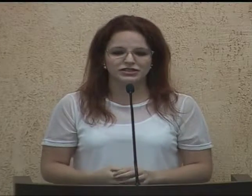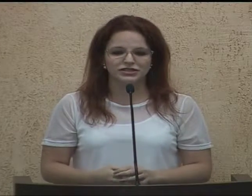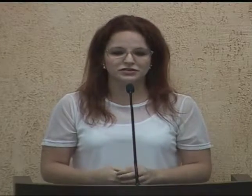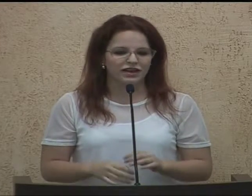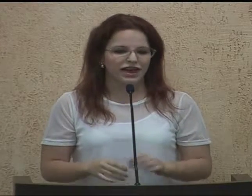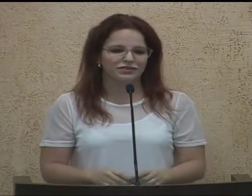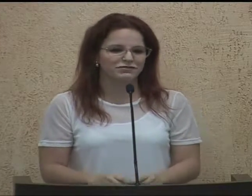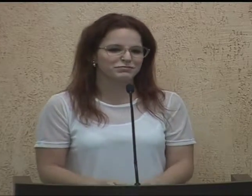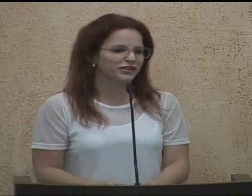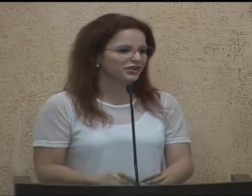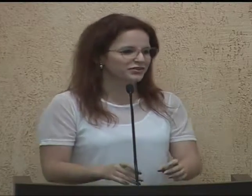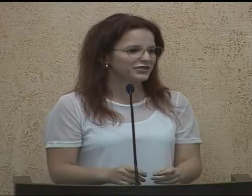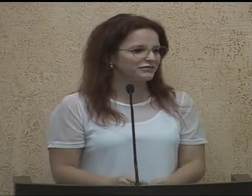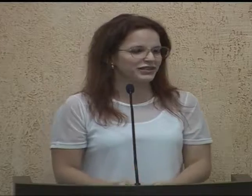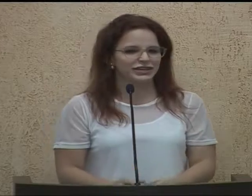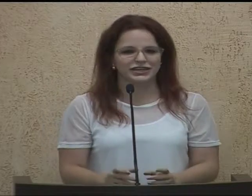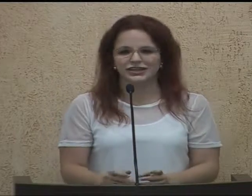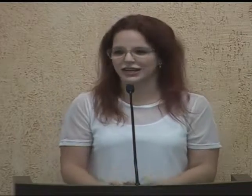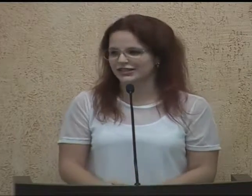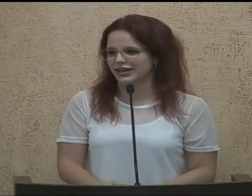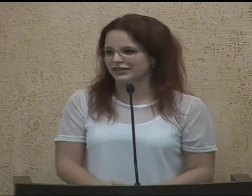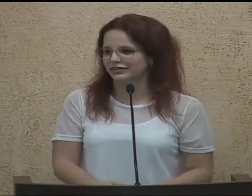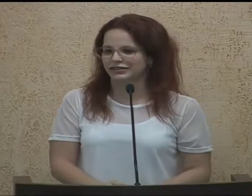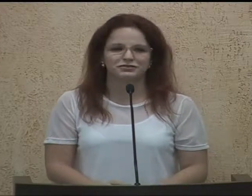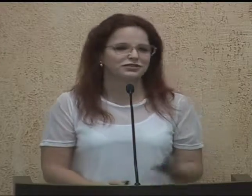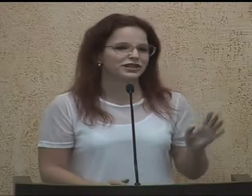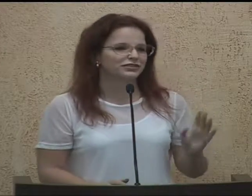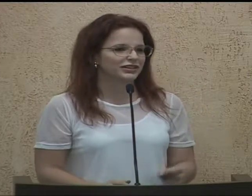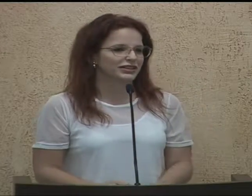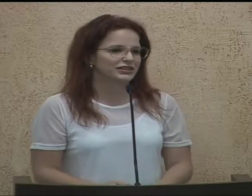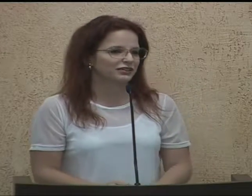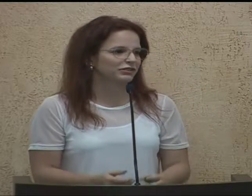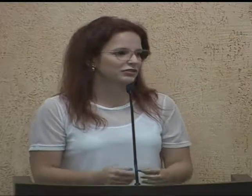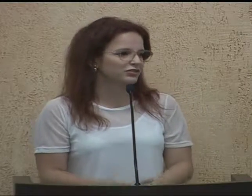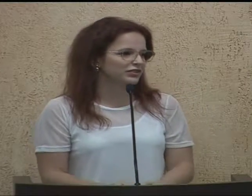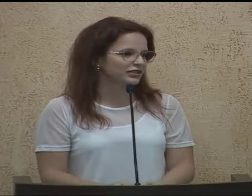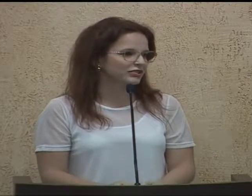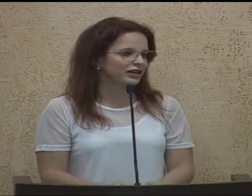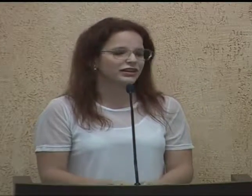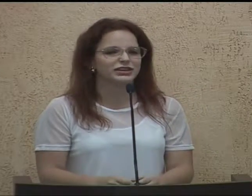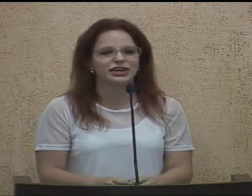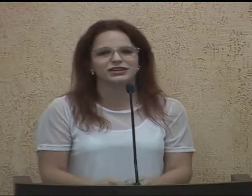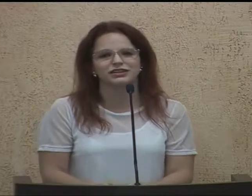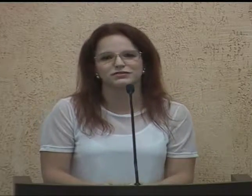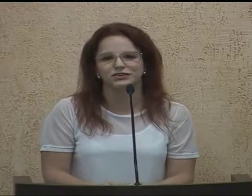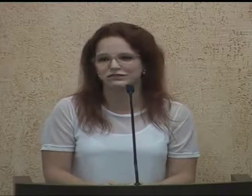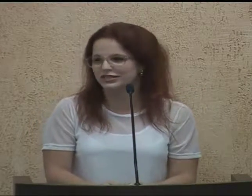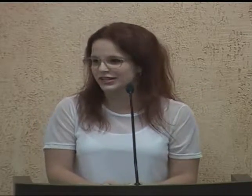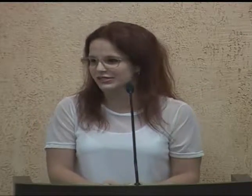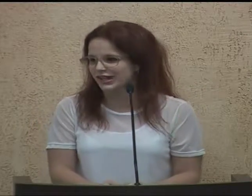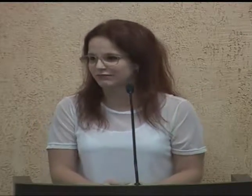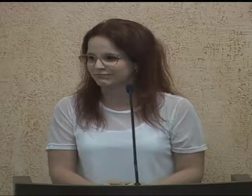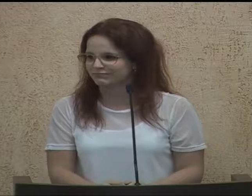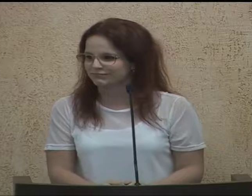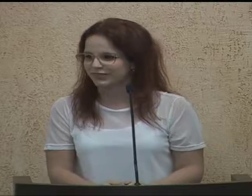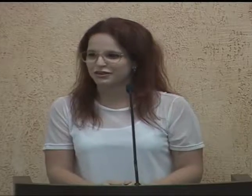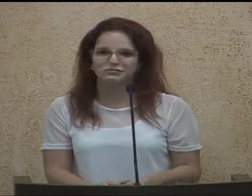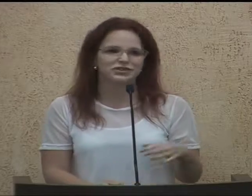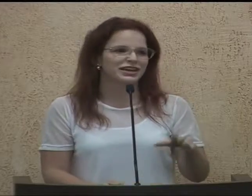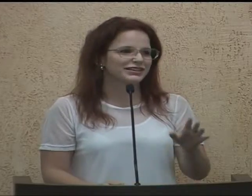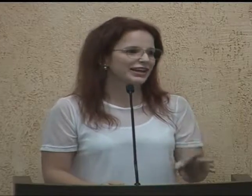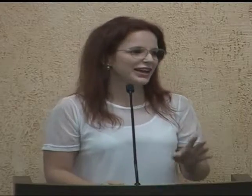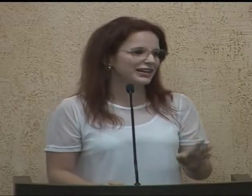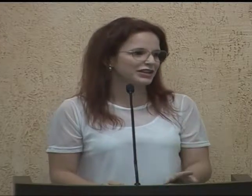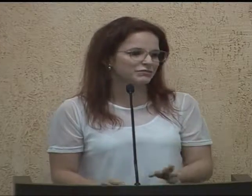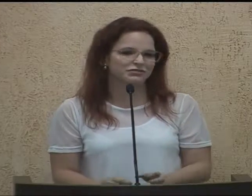fazer exercício? Aí vamos, adoro quando eu venho aqui, e dá risada. O cuidador está na sala do lado chorando, ai, que alívio, agora eu vou descansar.